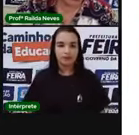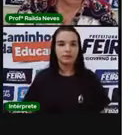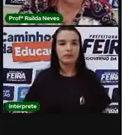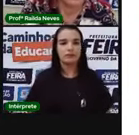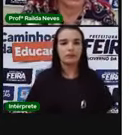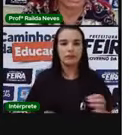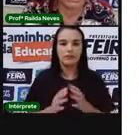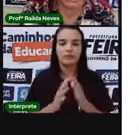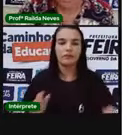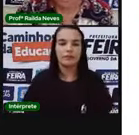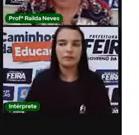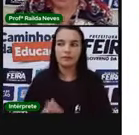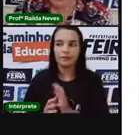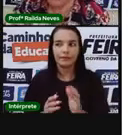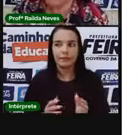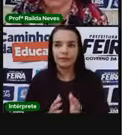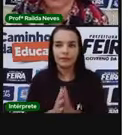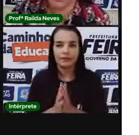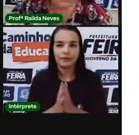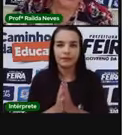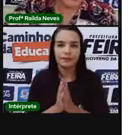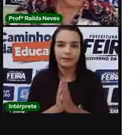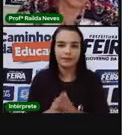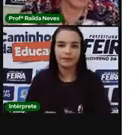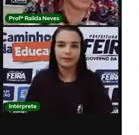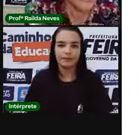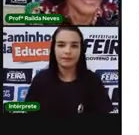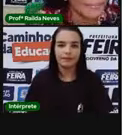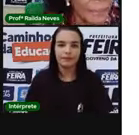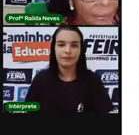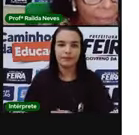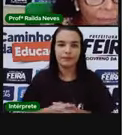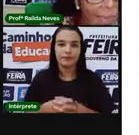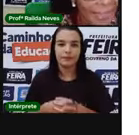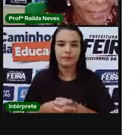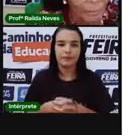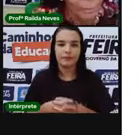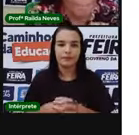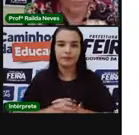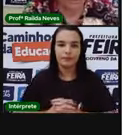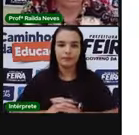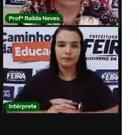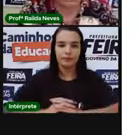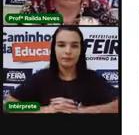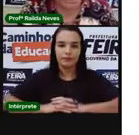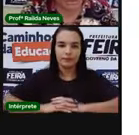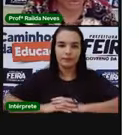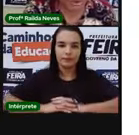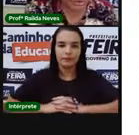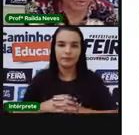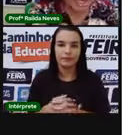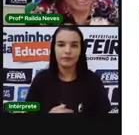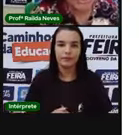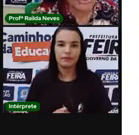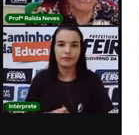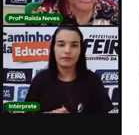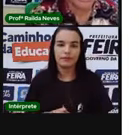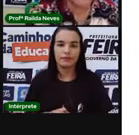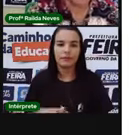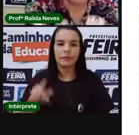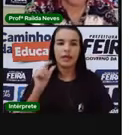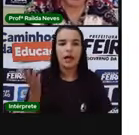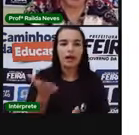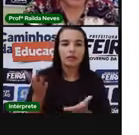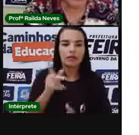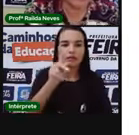colocar logo para a gente ver e ouvir, porque é uma poesia belíssima, que traz um recado importante para a gente, que